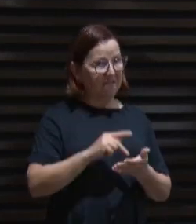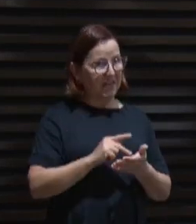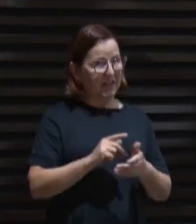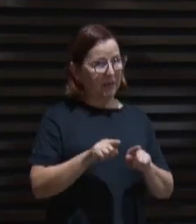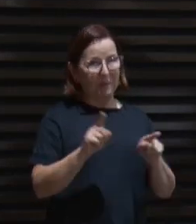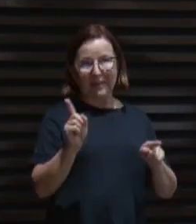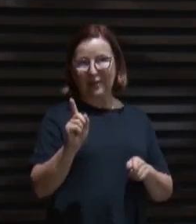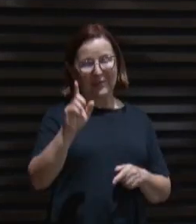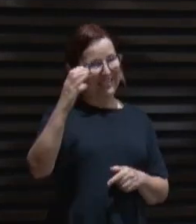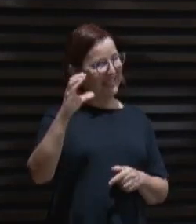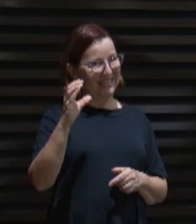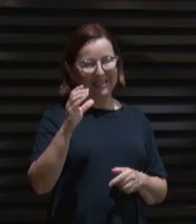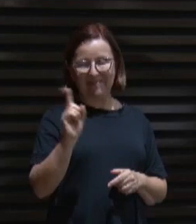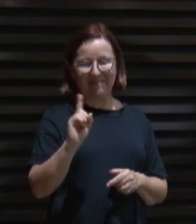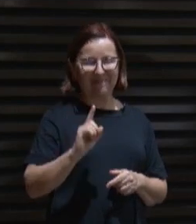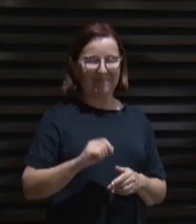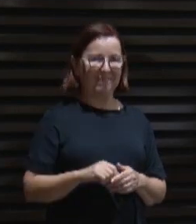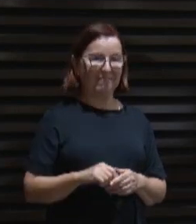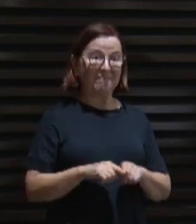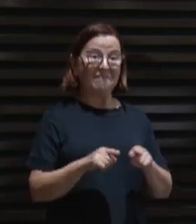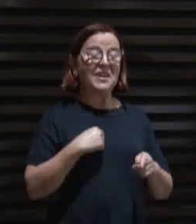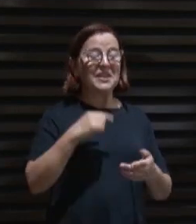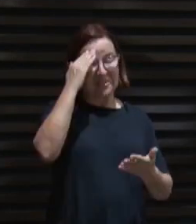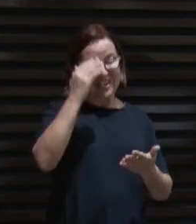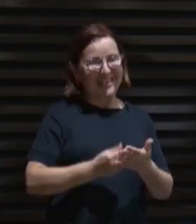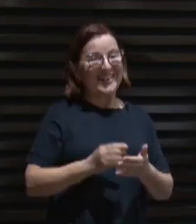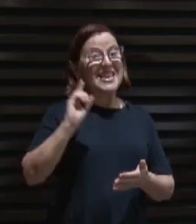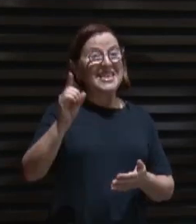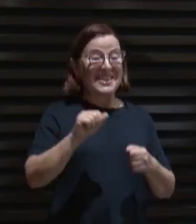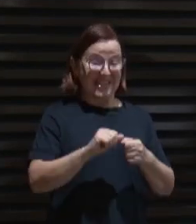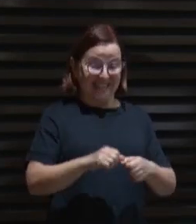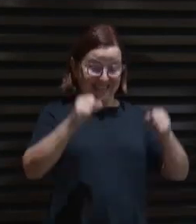fé, é outra coisa. Eu creio que Deus criou o universo.